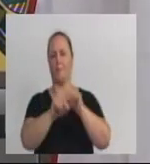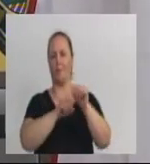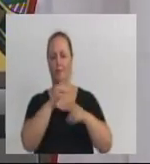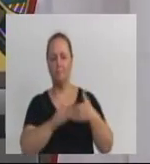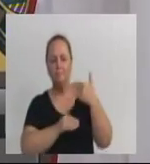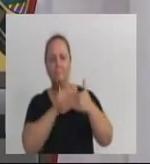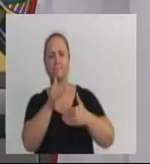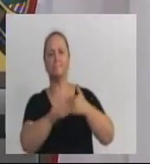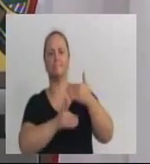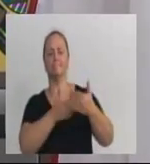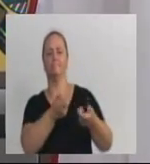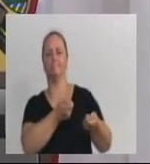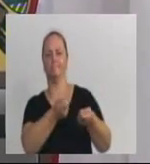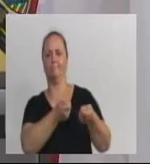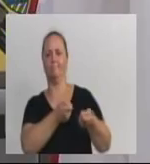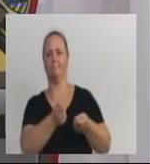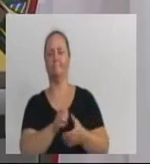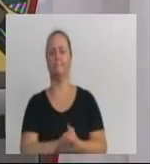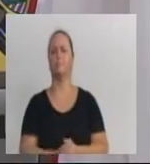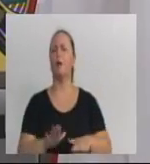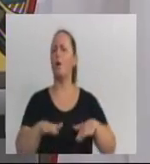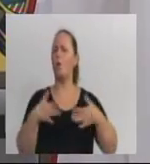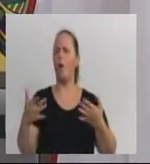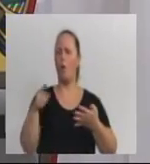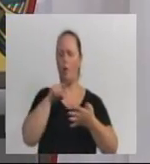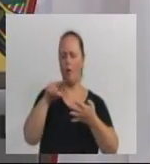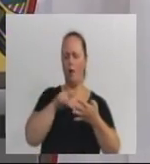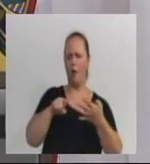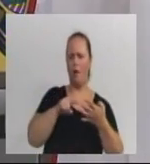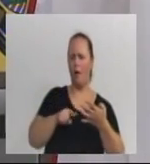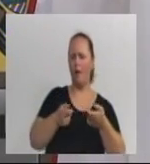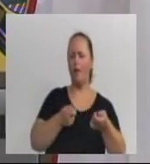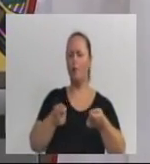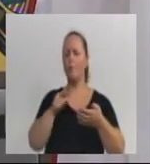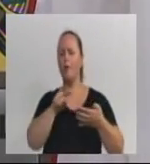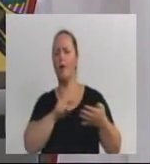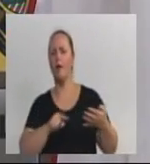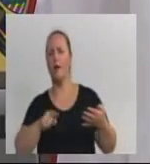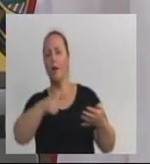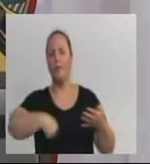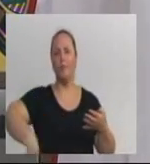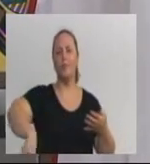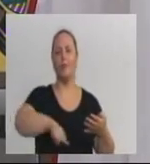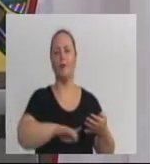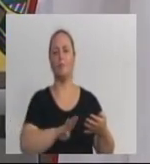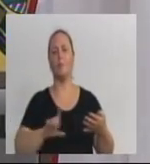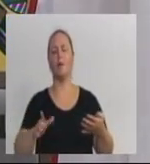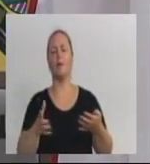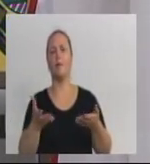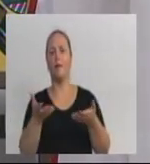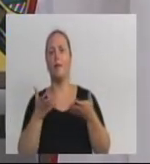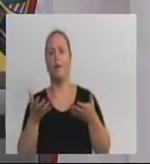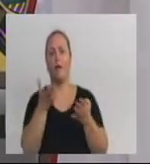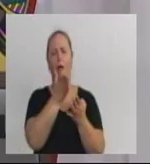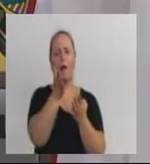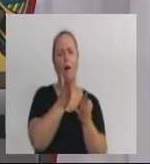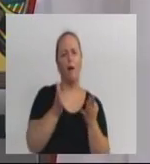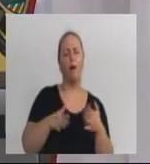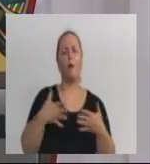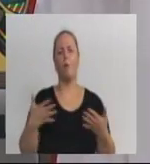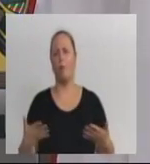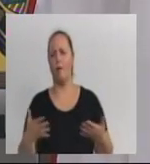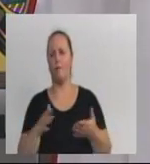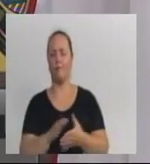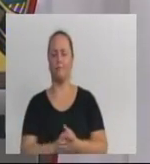Para onde e para quais eixos da economia nosso município desejaria ir. Então, deixo aqui